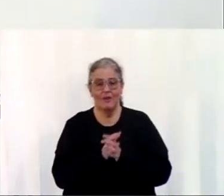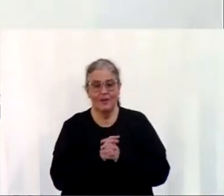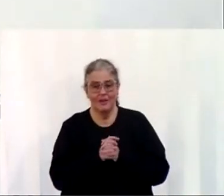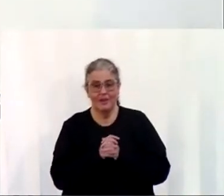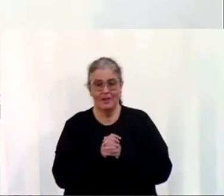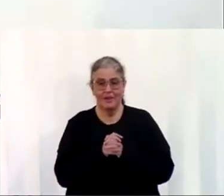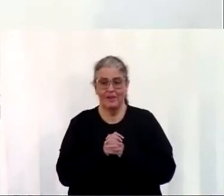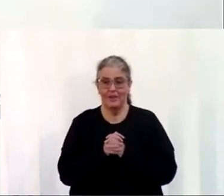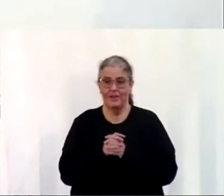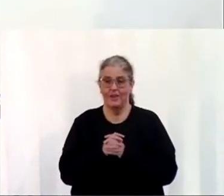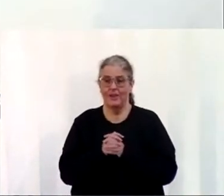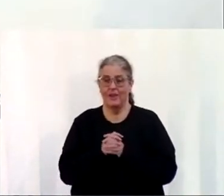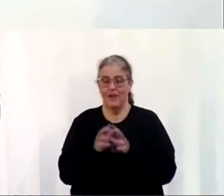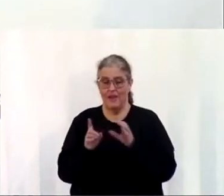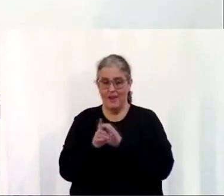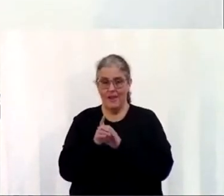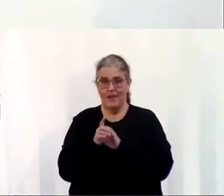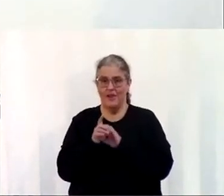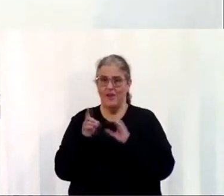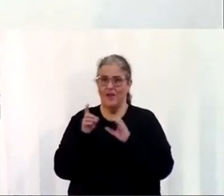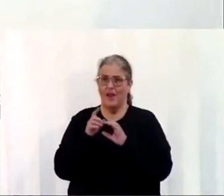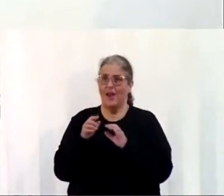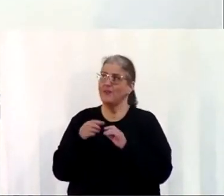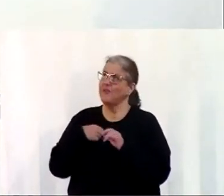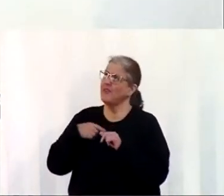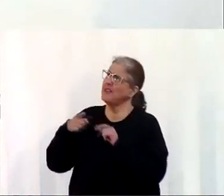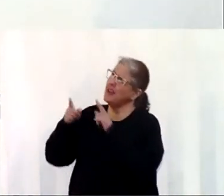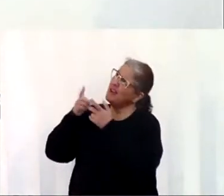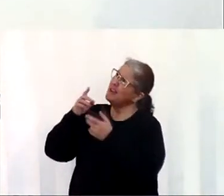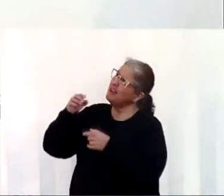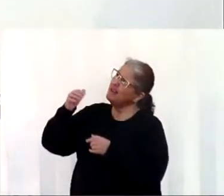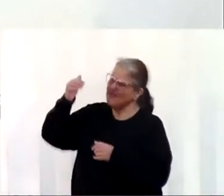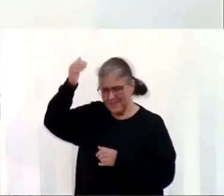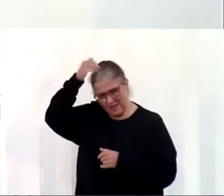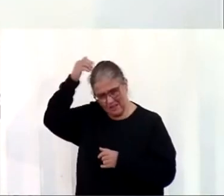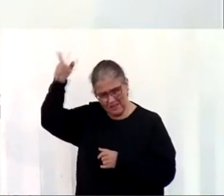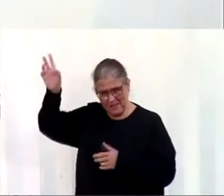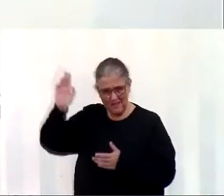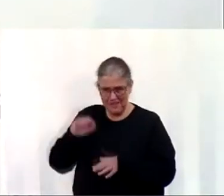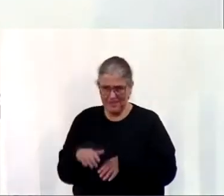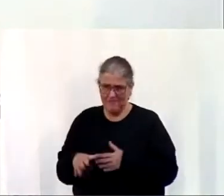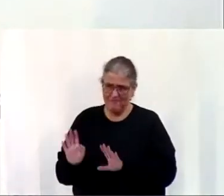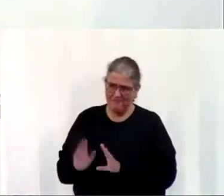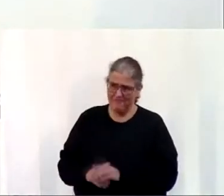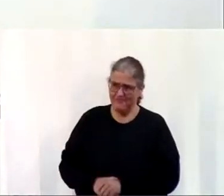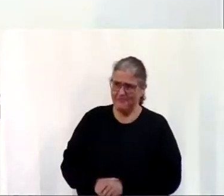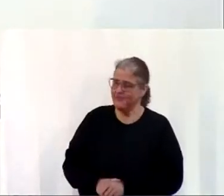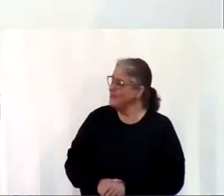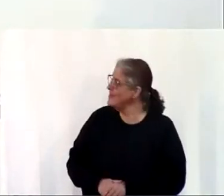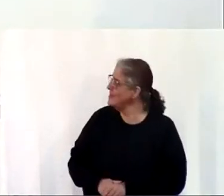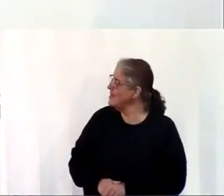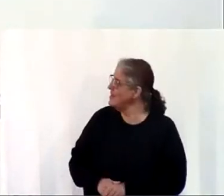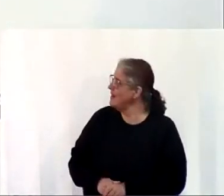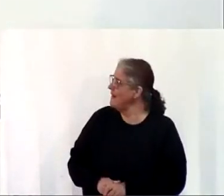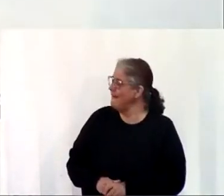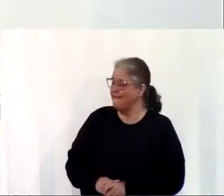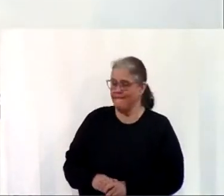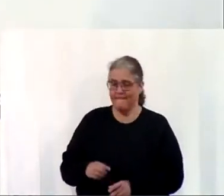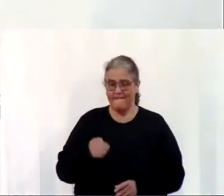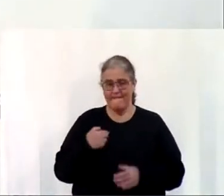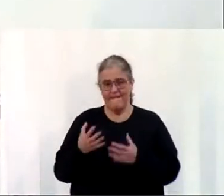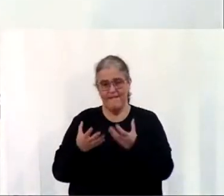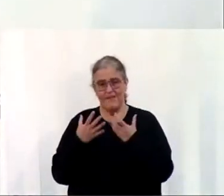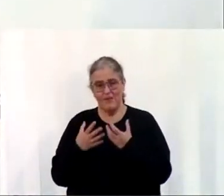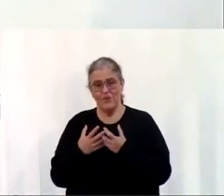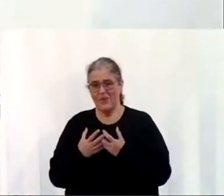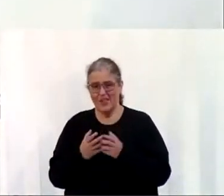orar. Esquece isso. Não é assim que nós nos relacionamos com Deus. Nós não oramos porque não queremos orar. E nós não lemos a palavra porque nós não queremos ler